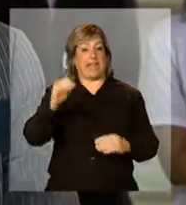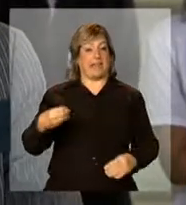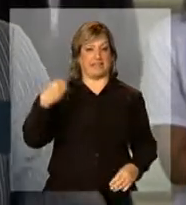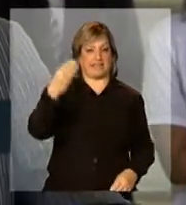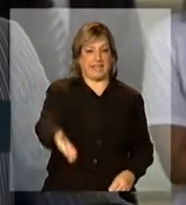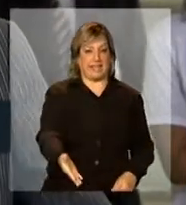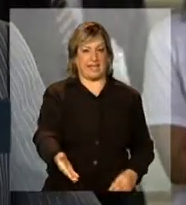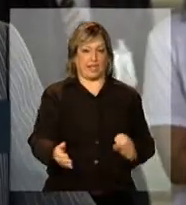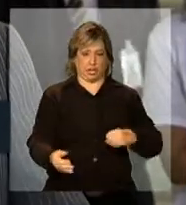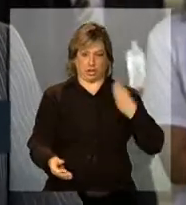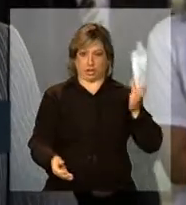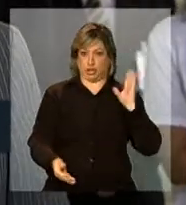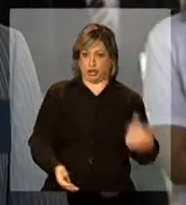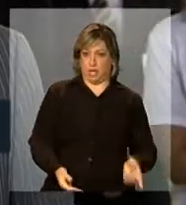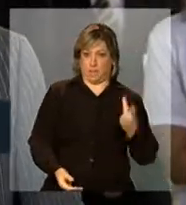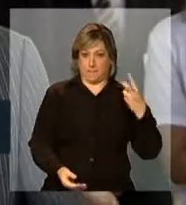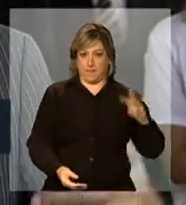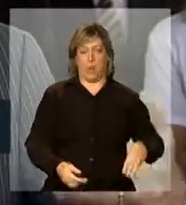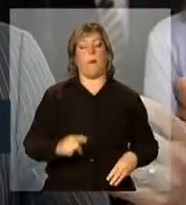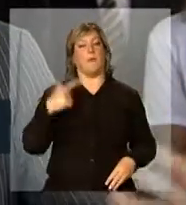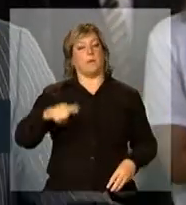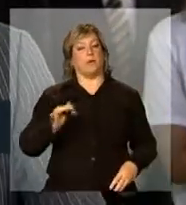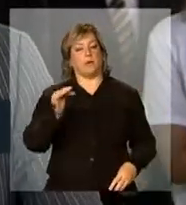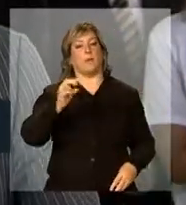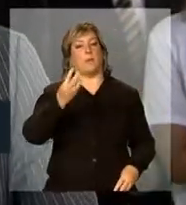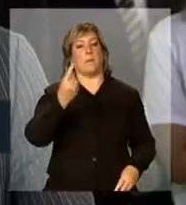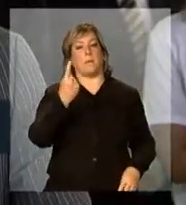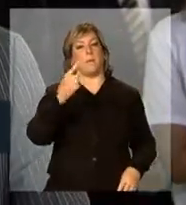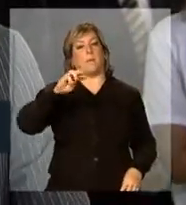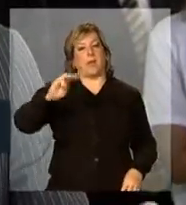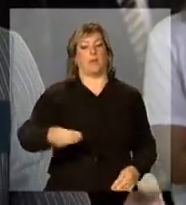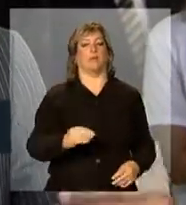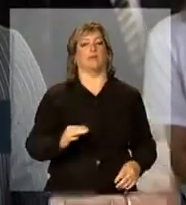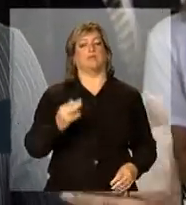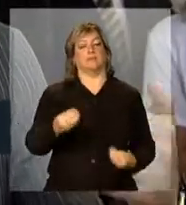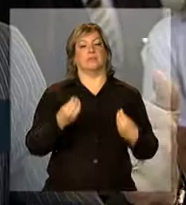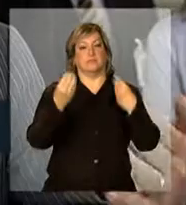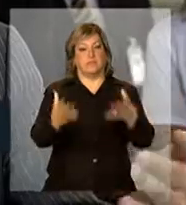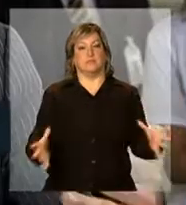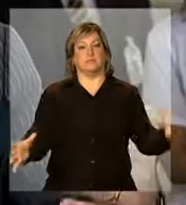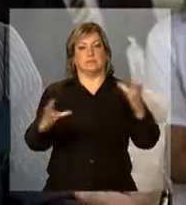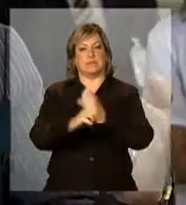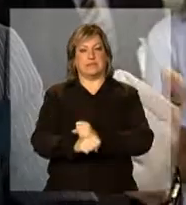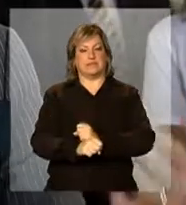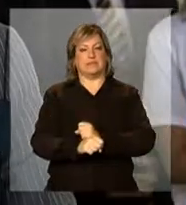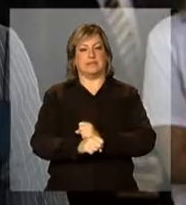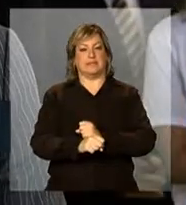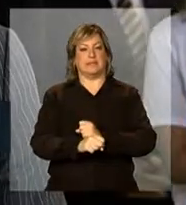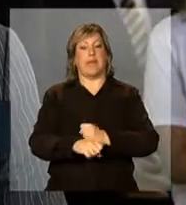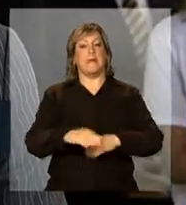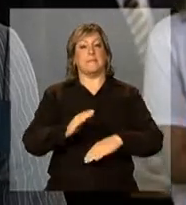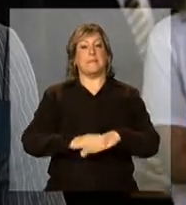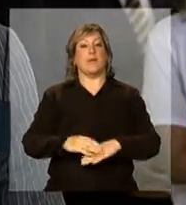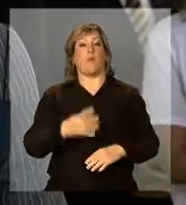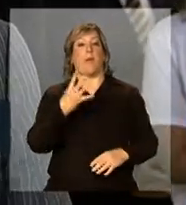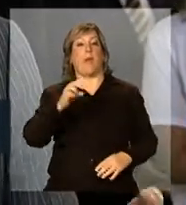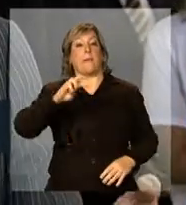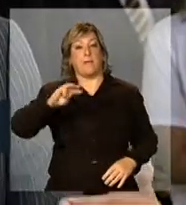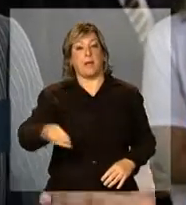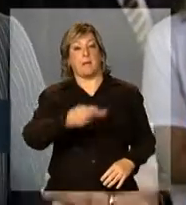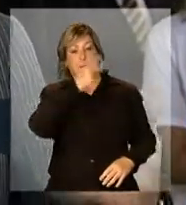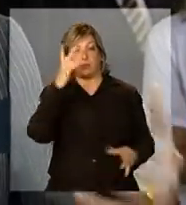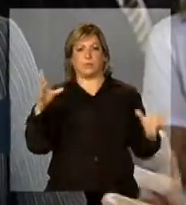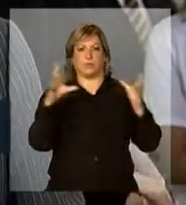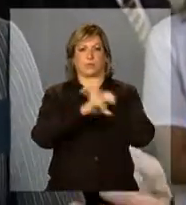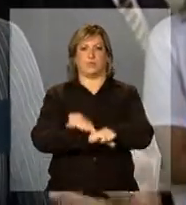que já estão em produção habitacional, estão sendo construídas, beneficiando mais outros 4 milhões de pessoas.